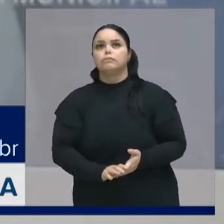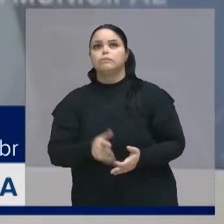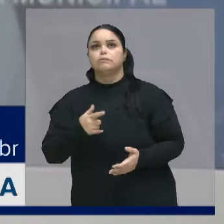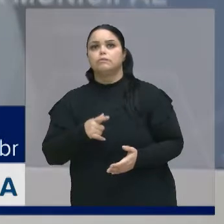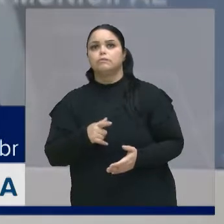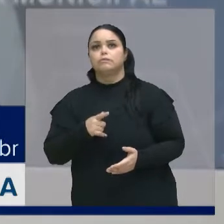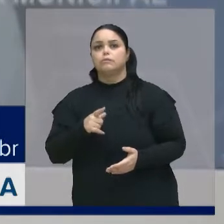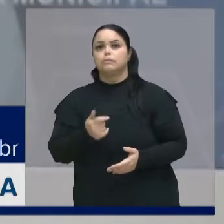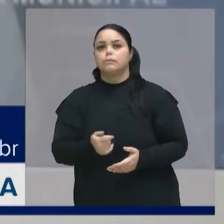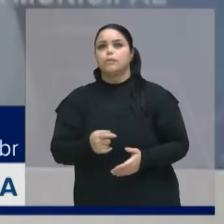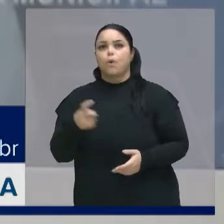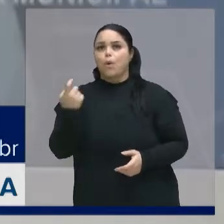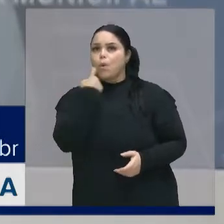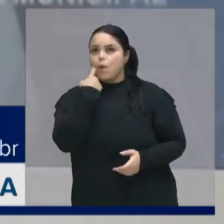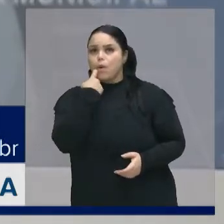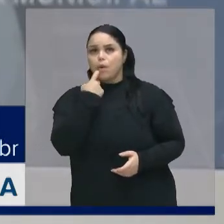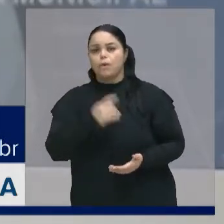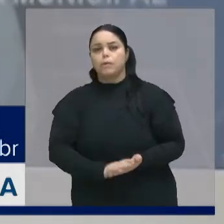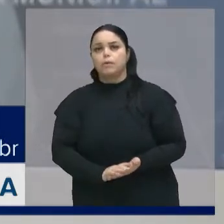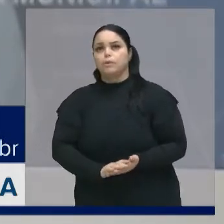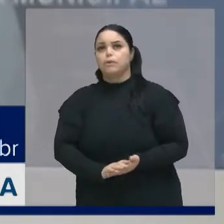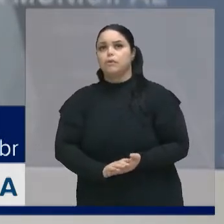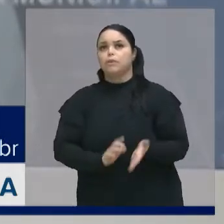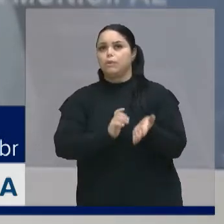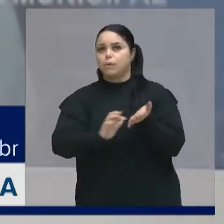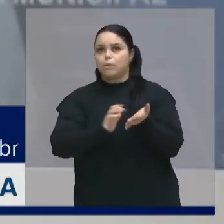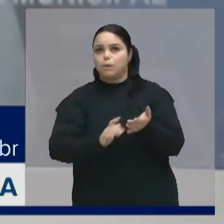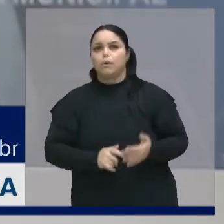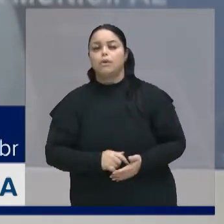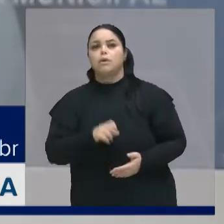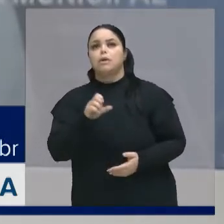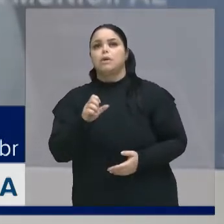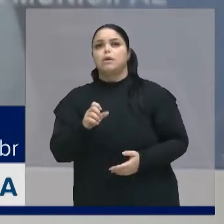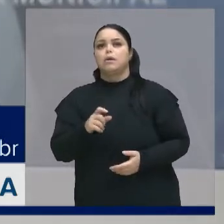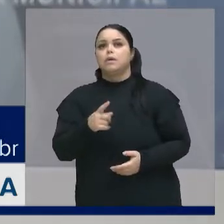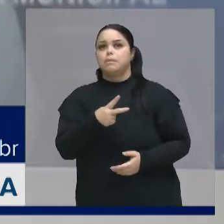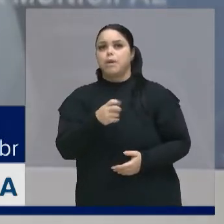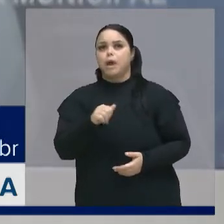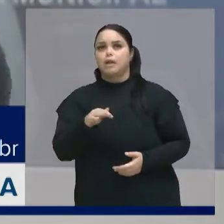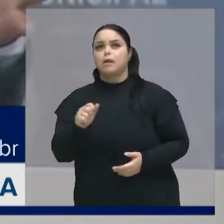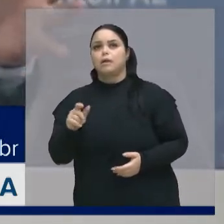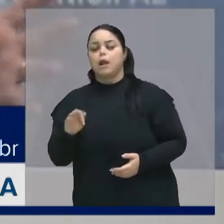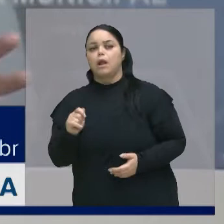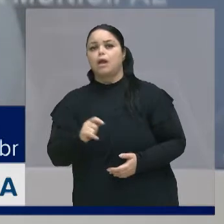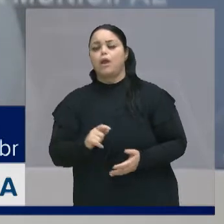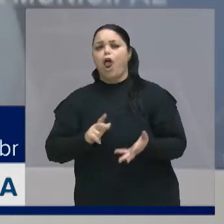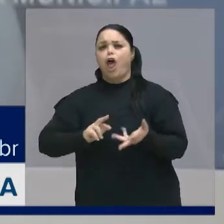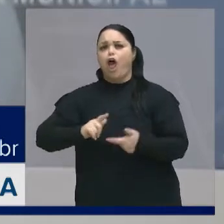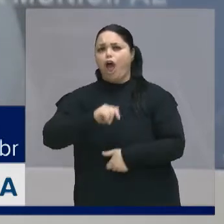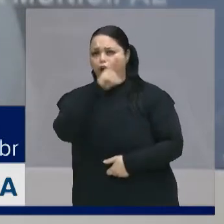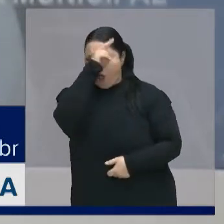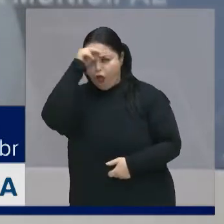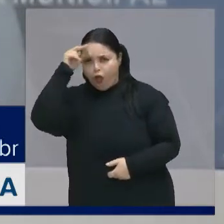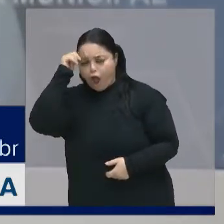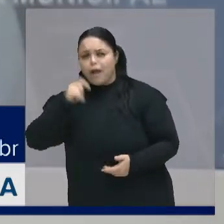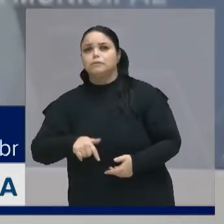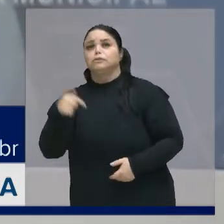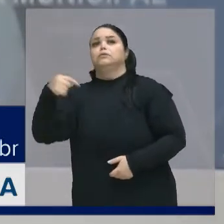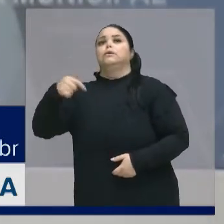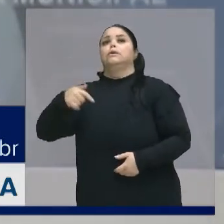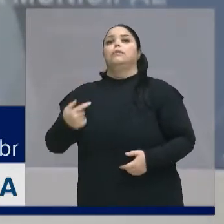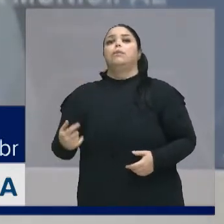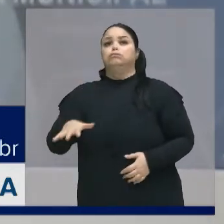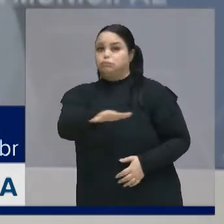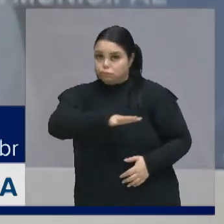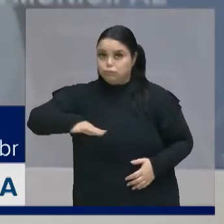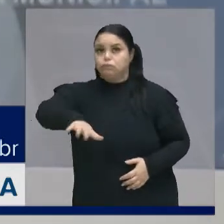última sexta-feira, numa reunião com o secretário Manara e também com diversos prefeitos aqui da nossa